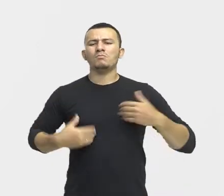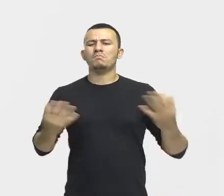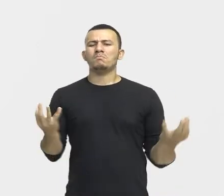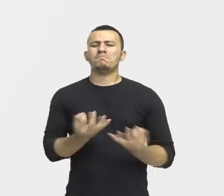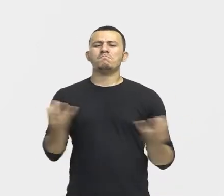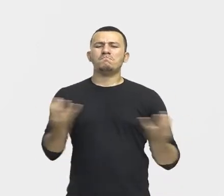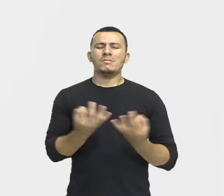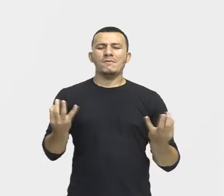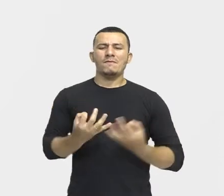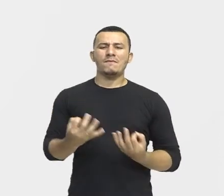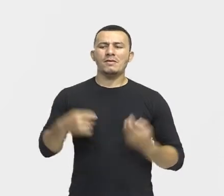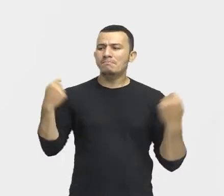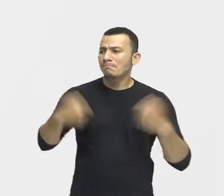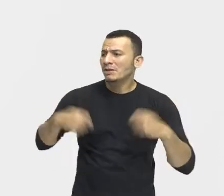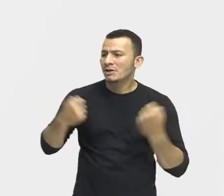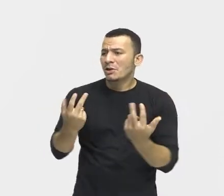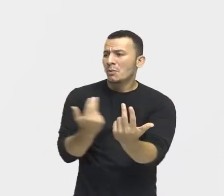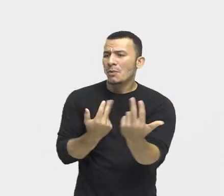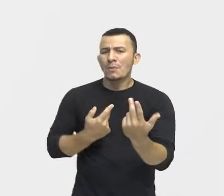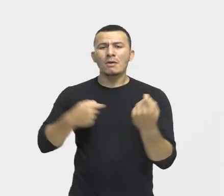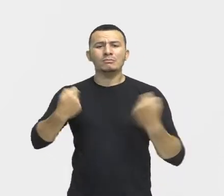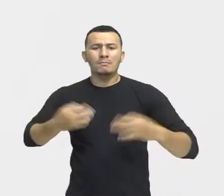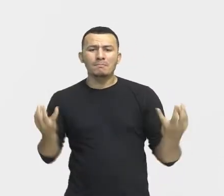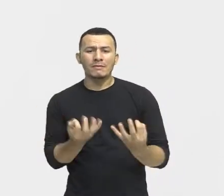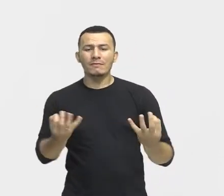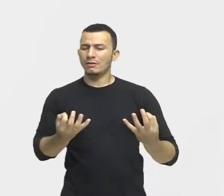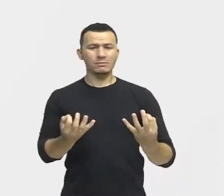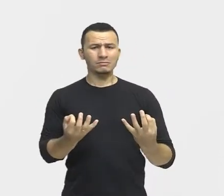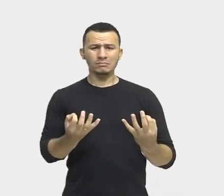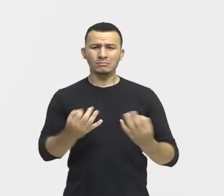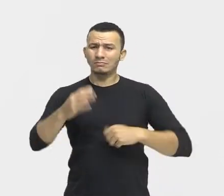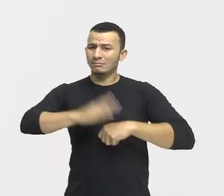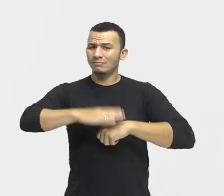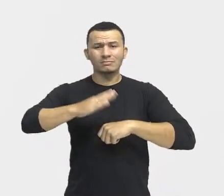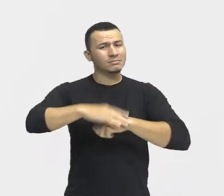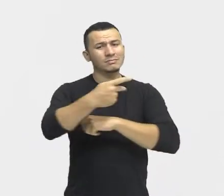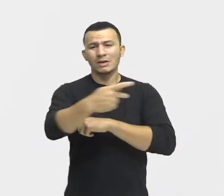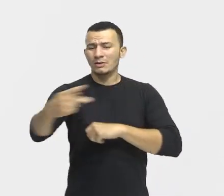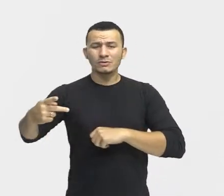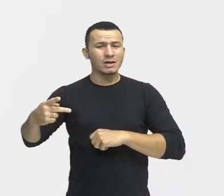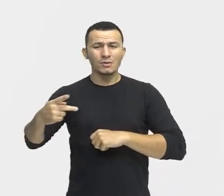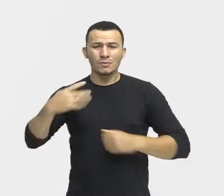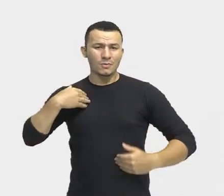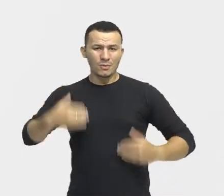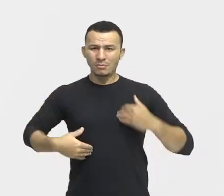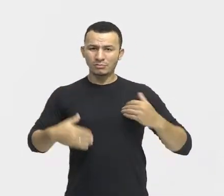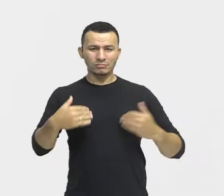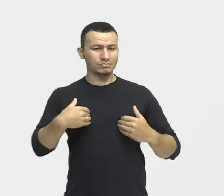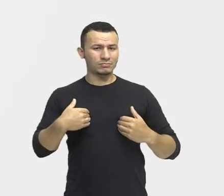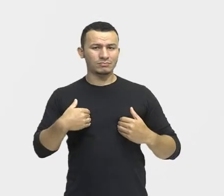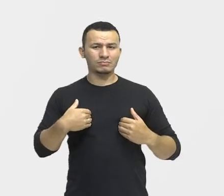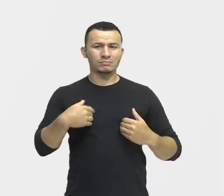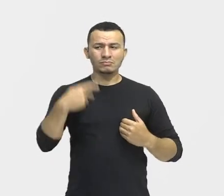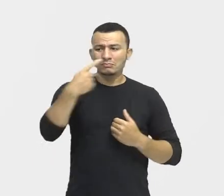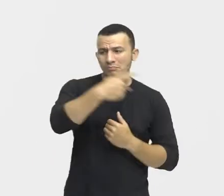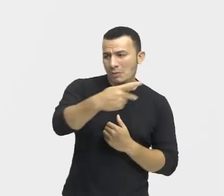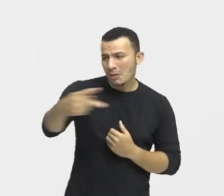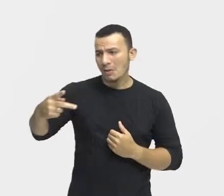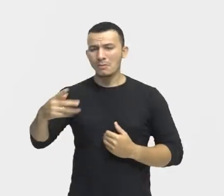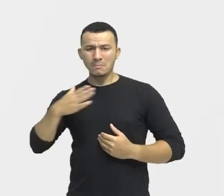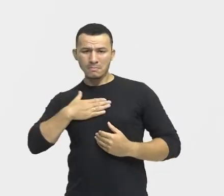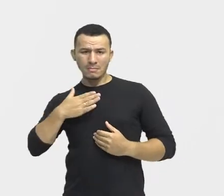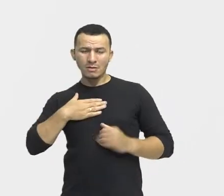perfeito. Corpo perfeito é aquele que nós mesmos temos. É o seu, é o do outro, é o